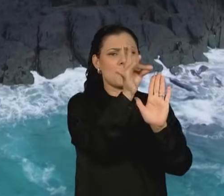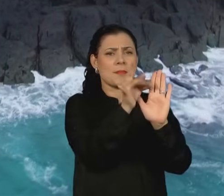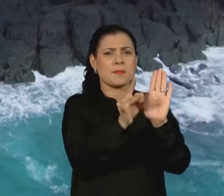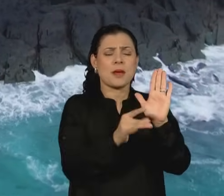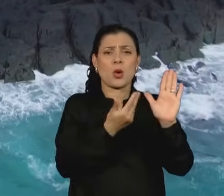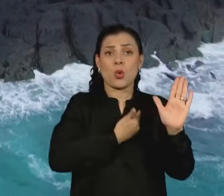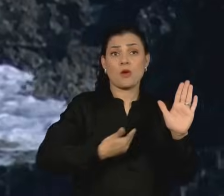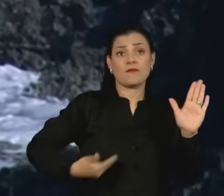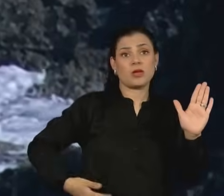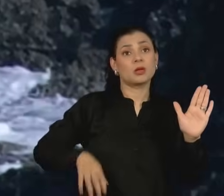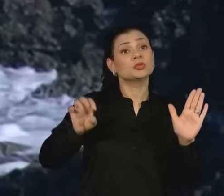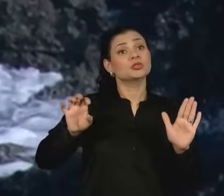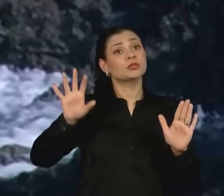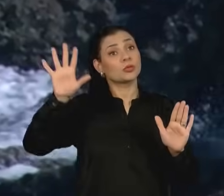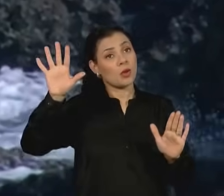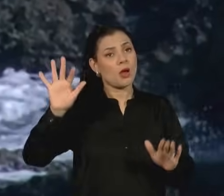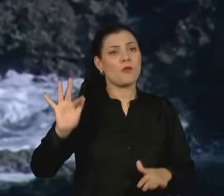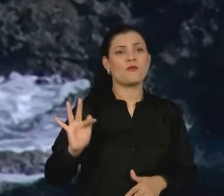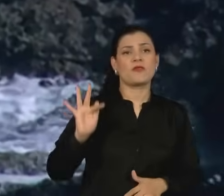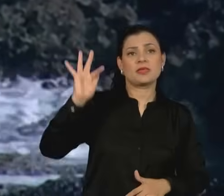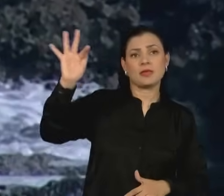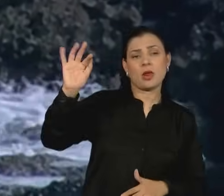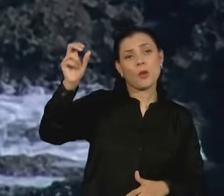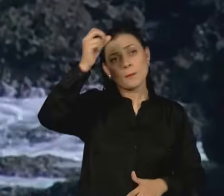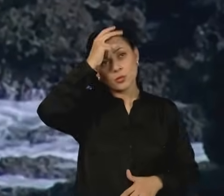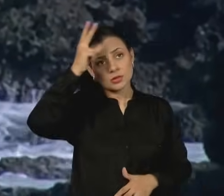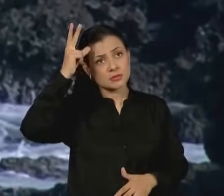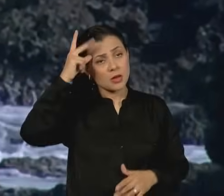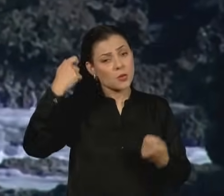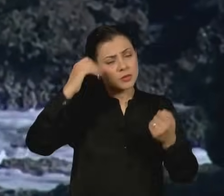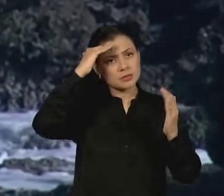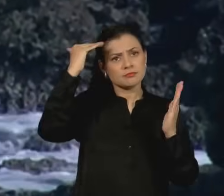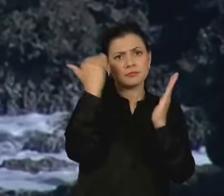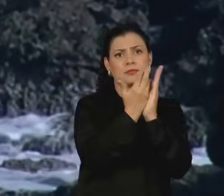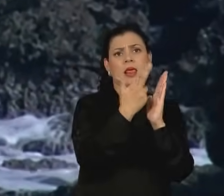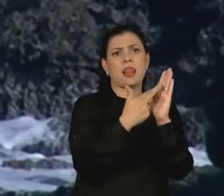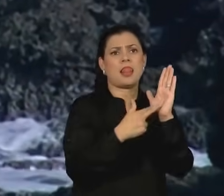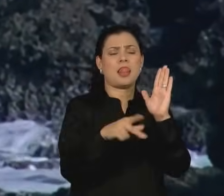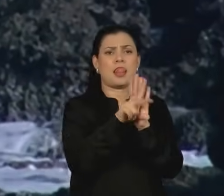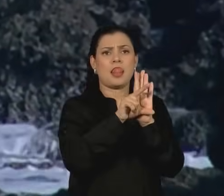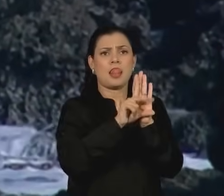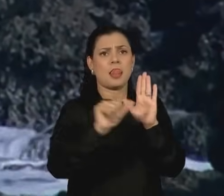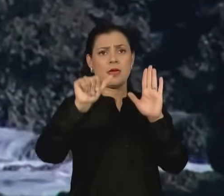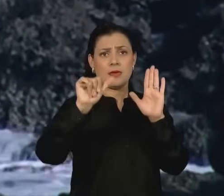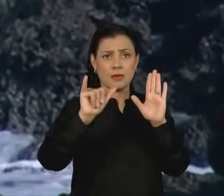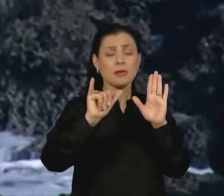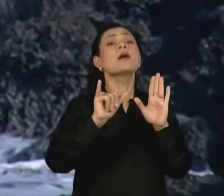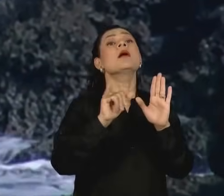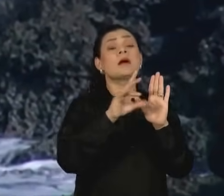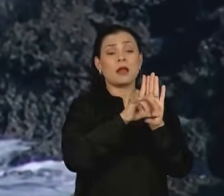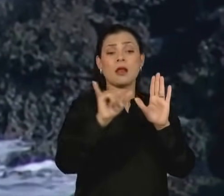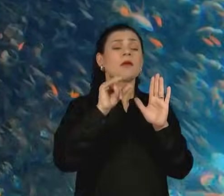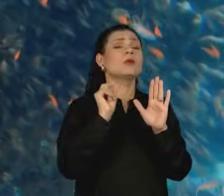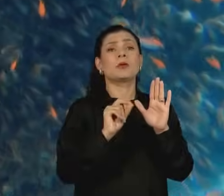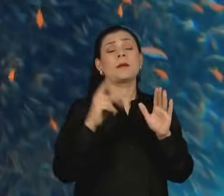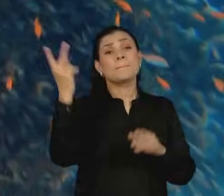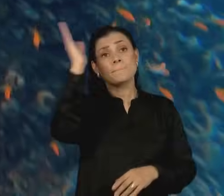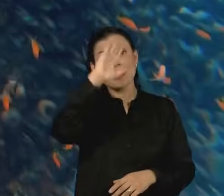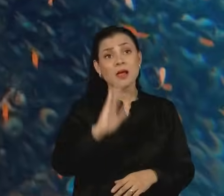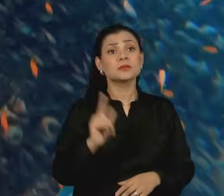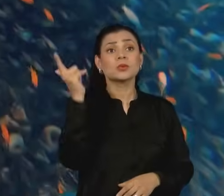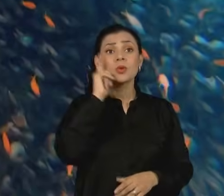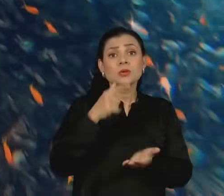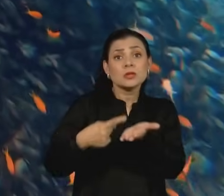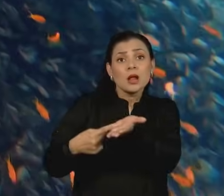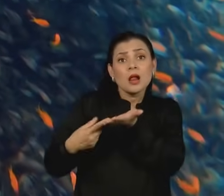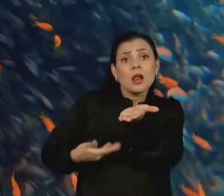governança. São as formas com as quais o Brasil vai conseguir promover os